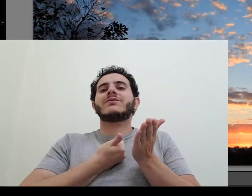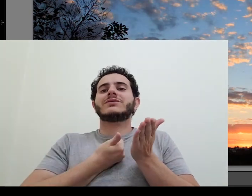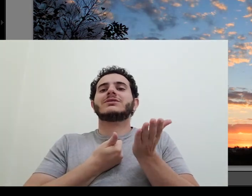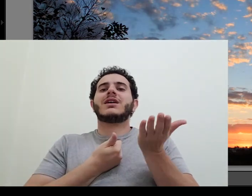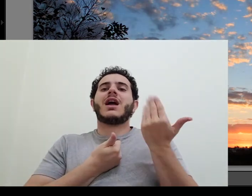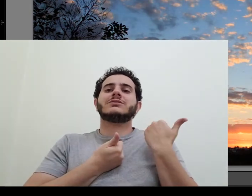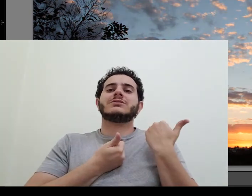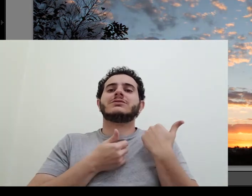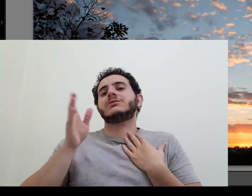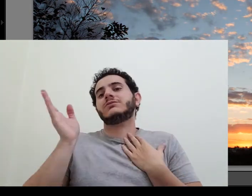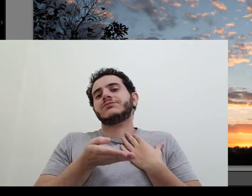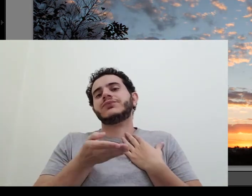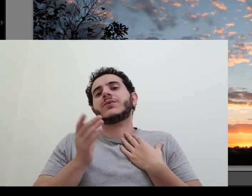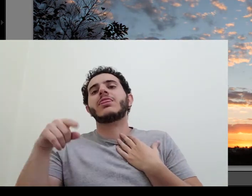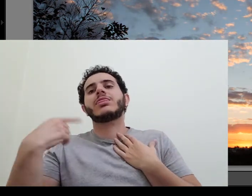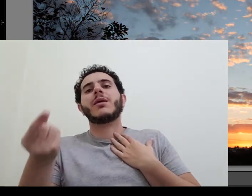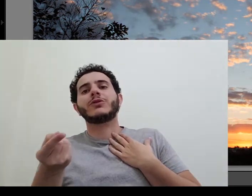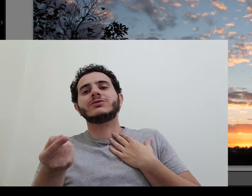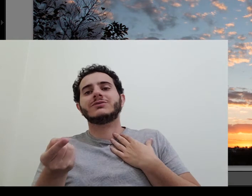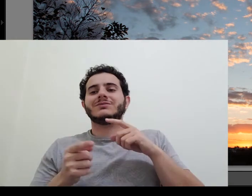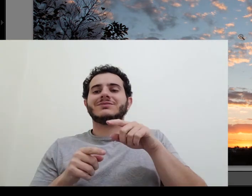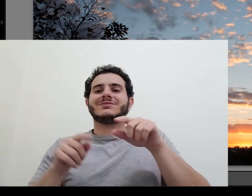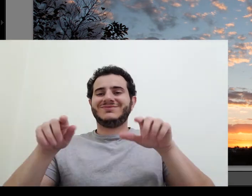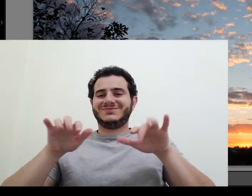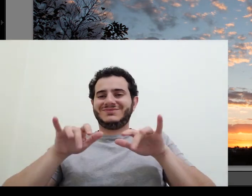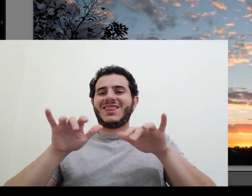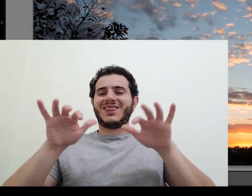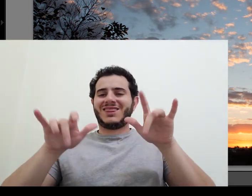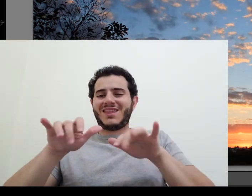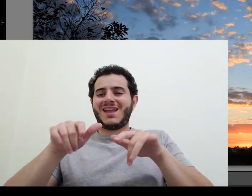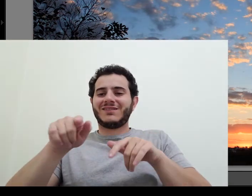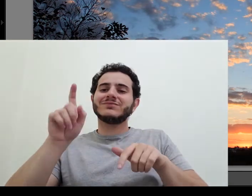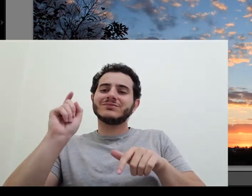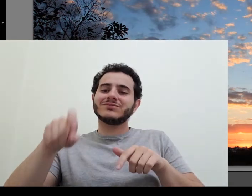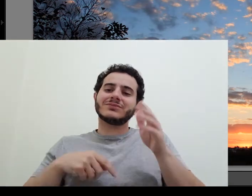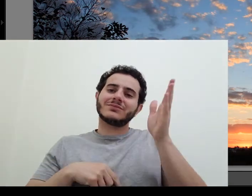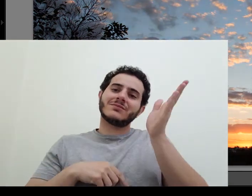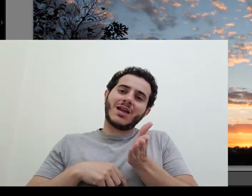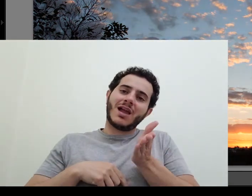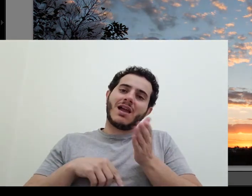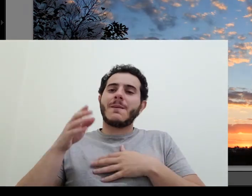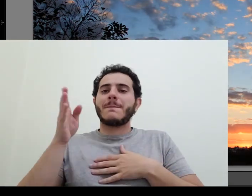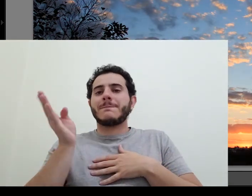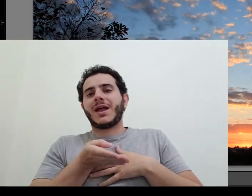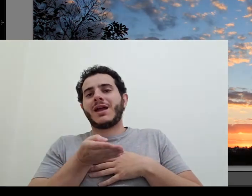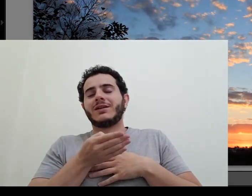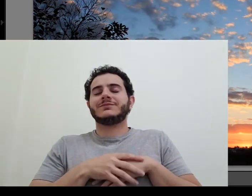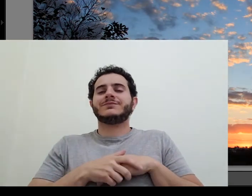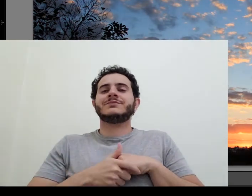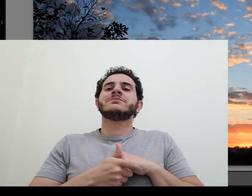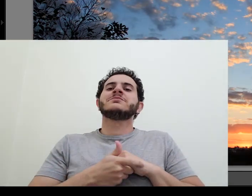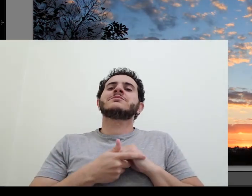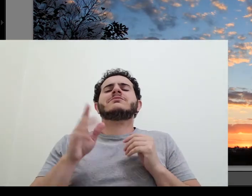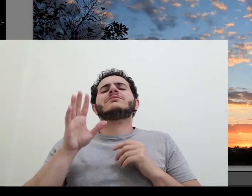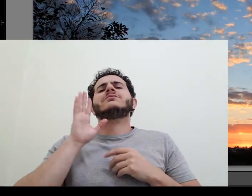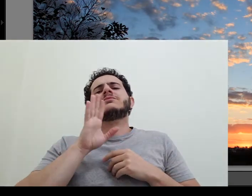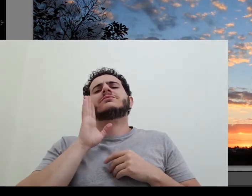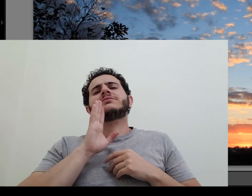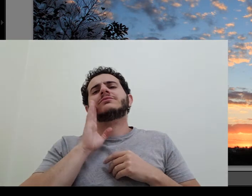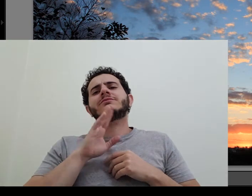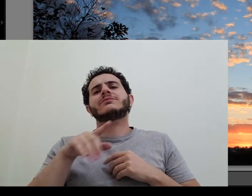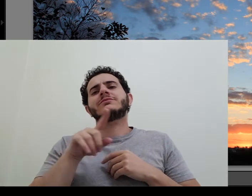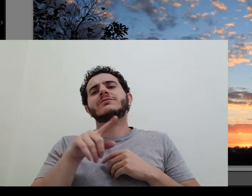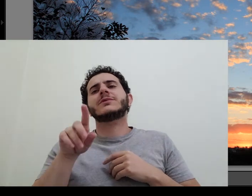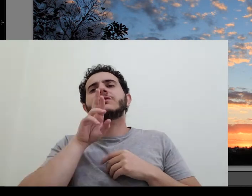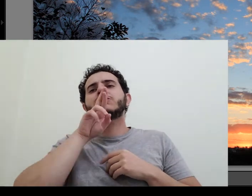com o tratamento e antes, aparece aqui em cima dizendo antes, sem o tratamento. O único tratamento que eu fiz até agora, olha, super simples, já deu um resultado legal,